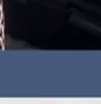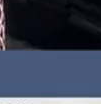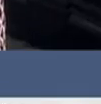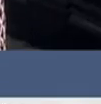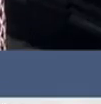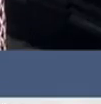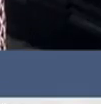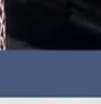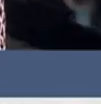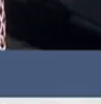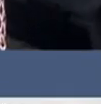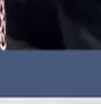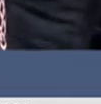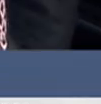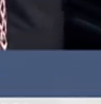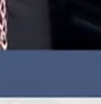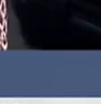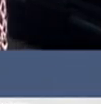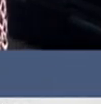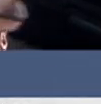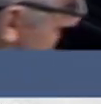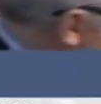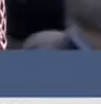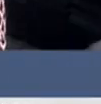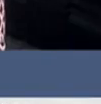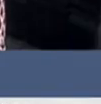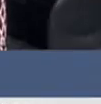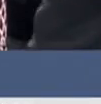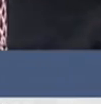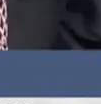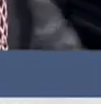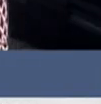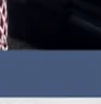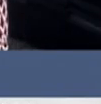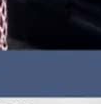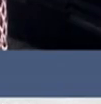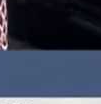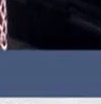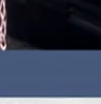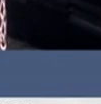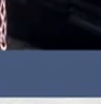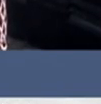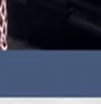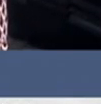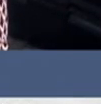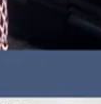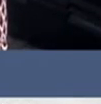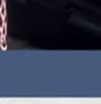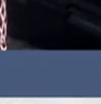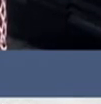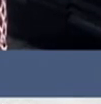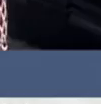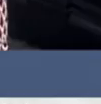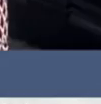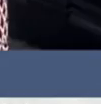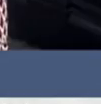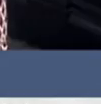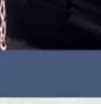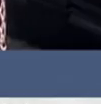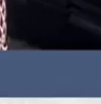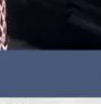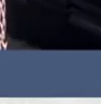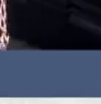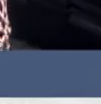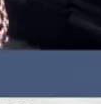na 111ª sessão ordinária, que, iniciada às 15 horas, encerrou-se às